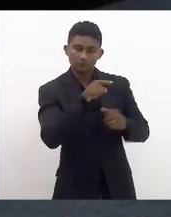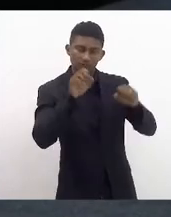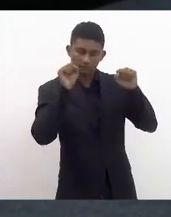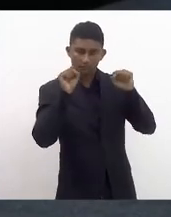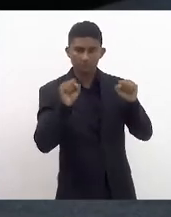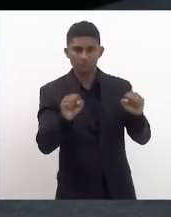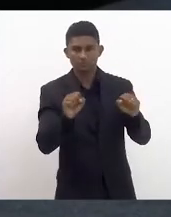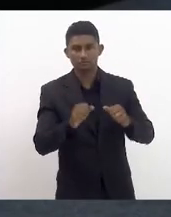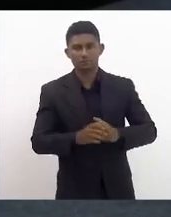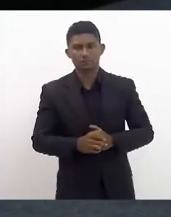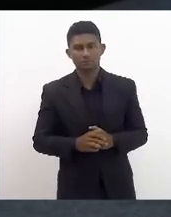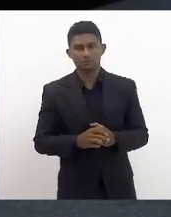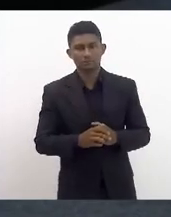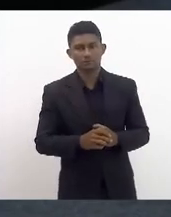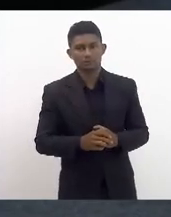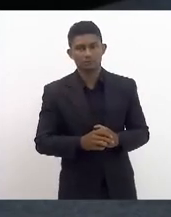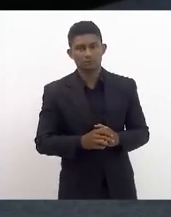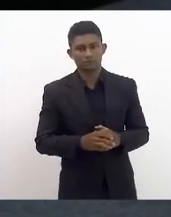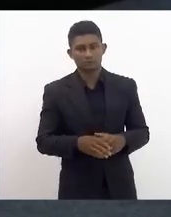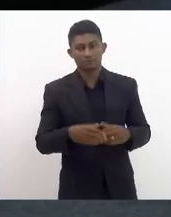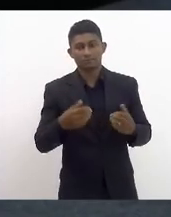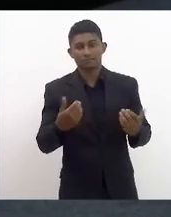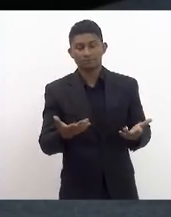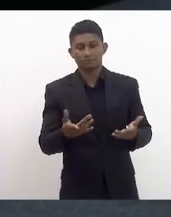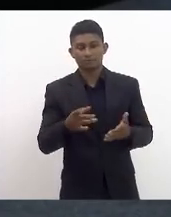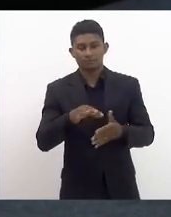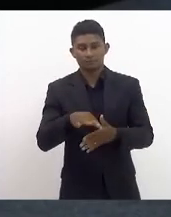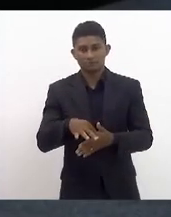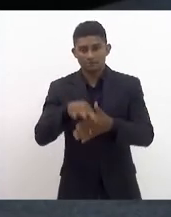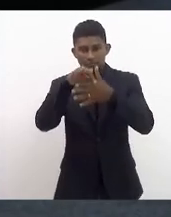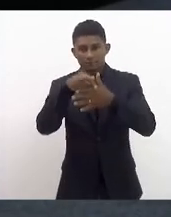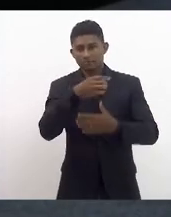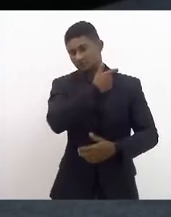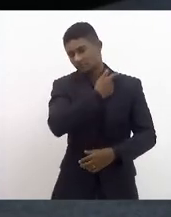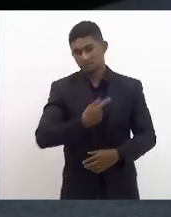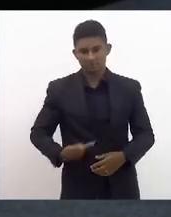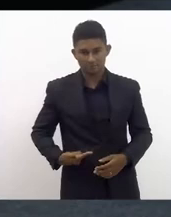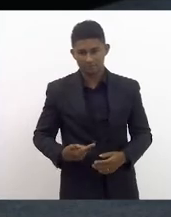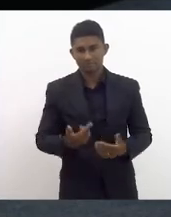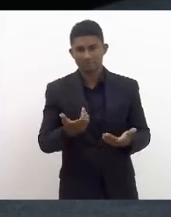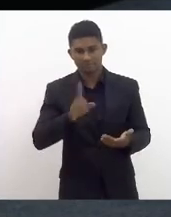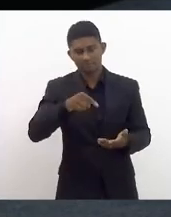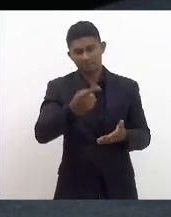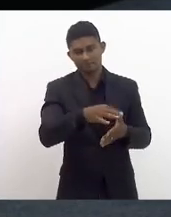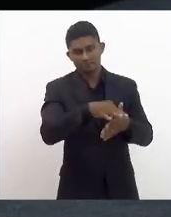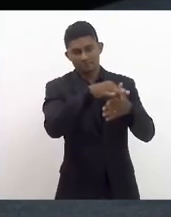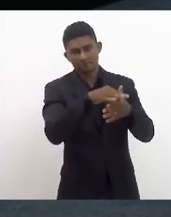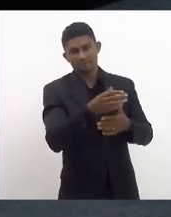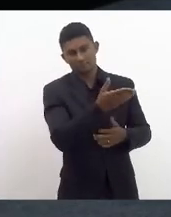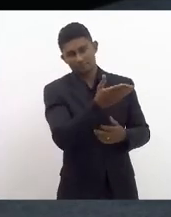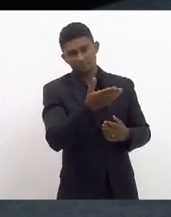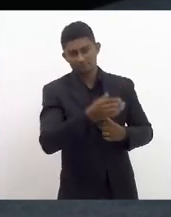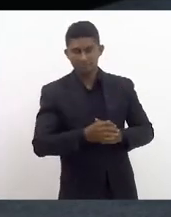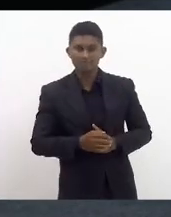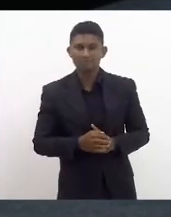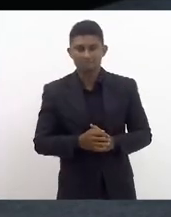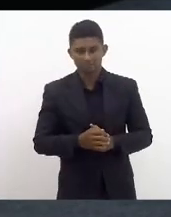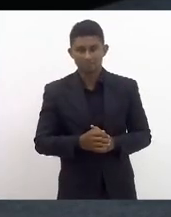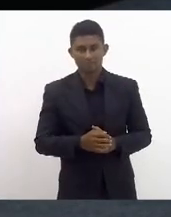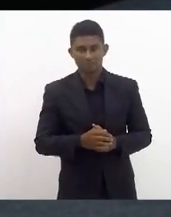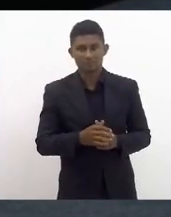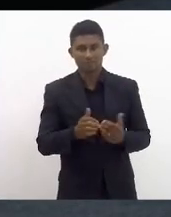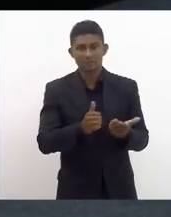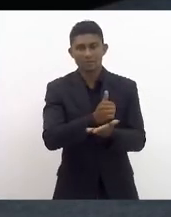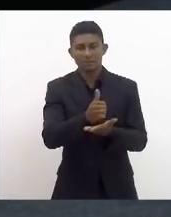parecer, o líder do governo lidera aqueles que fazem parte da base